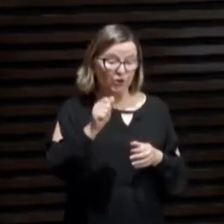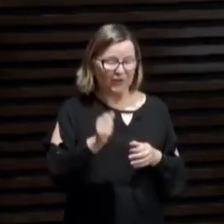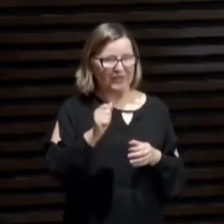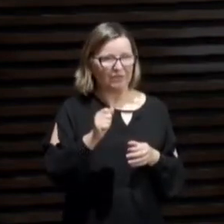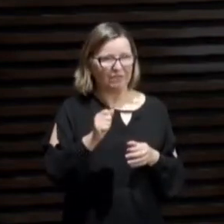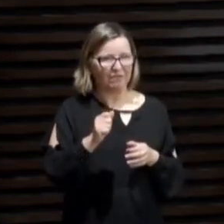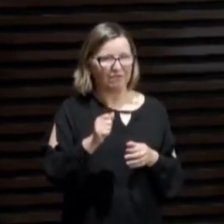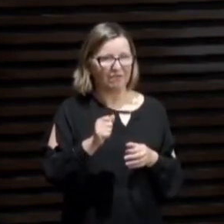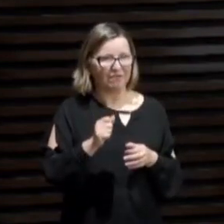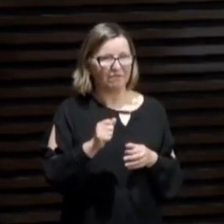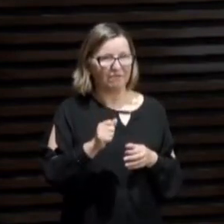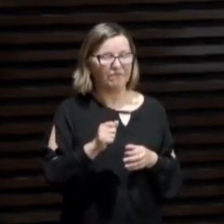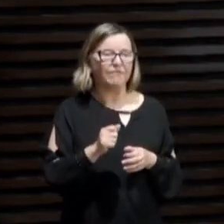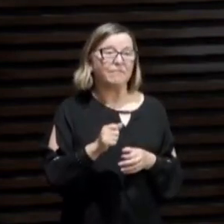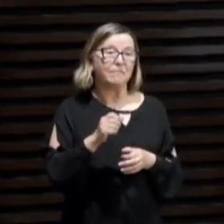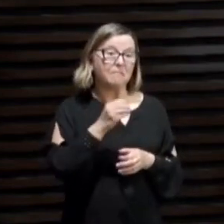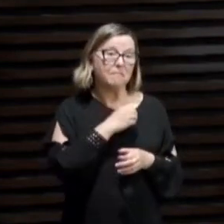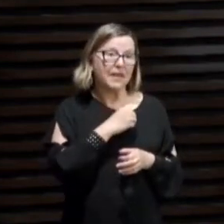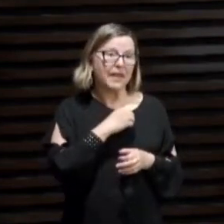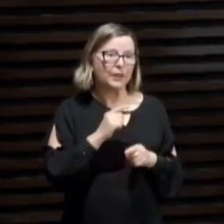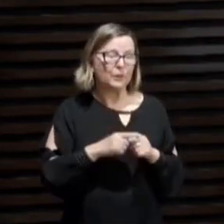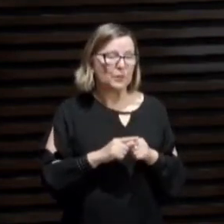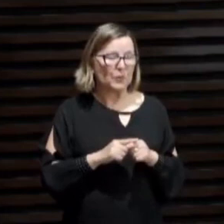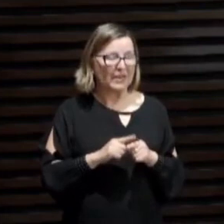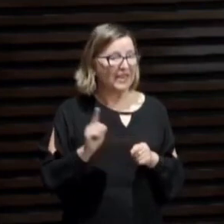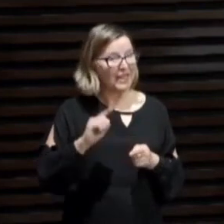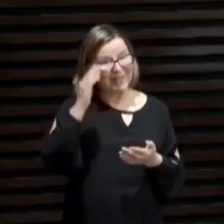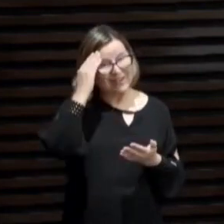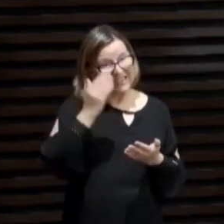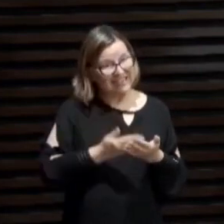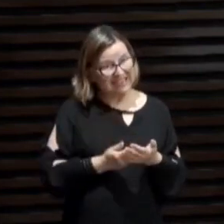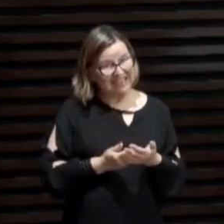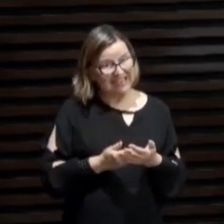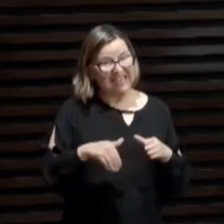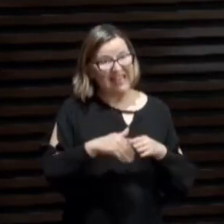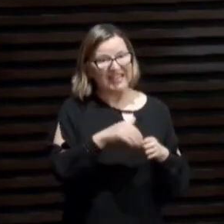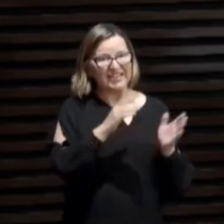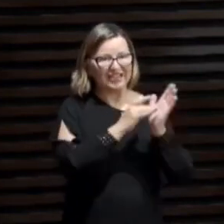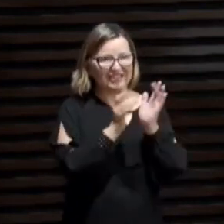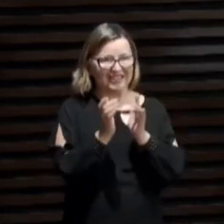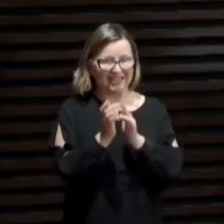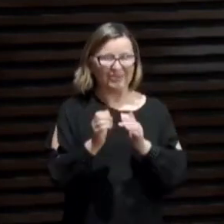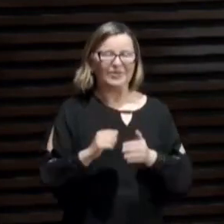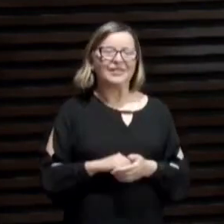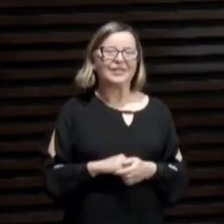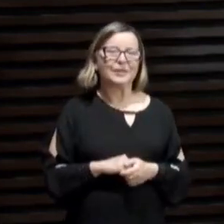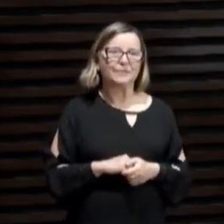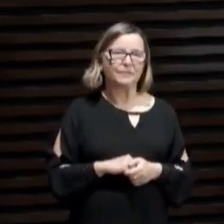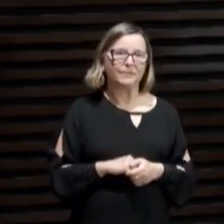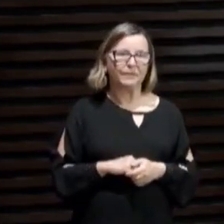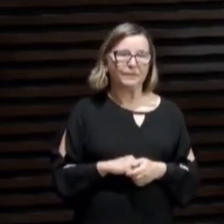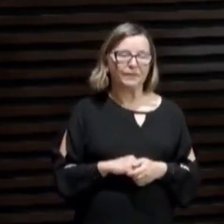mim. Então, não fique avexado de chegar diante de Deus e clamar a Ele, para que Ele revele essa verdade no seu